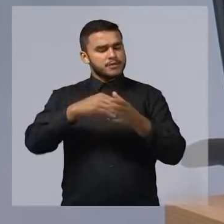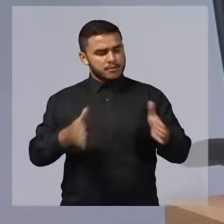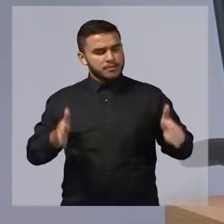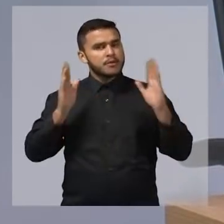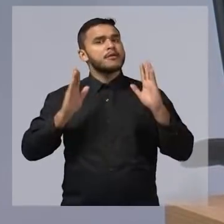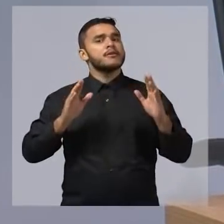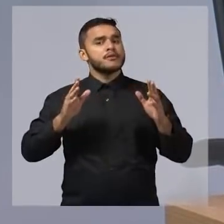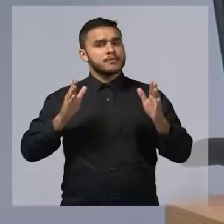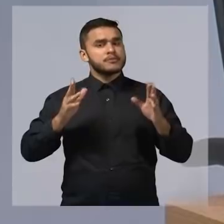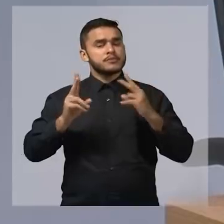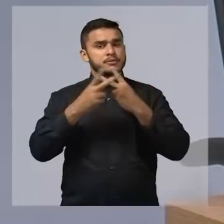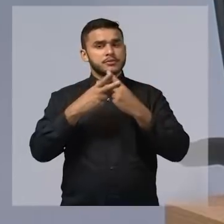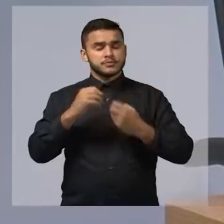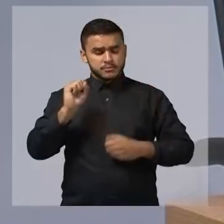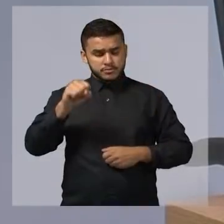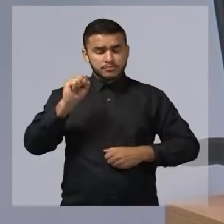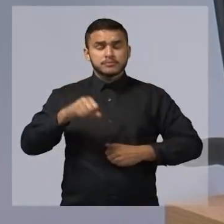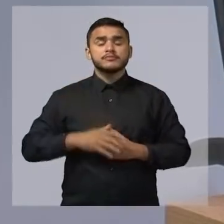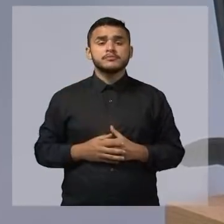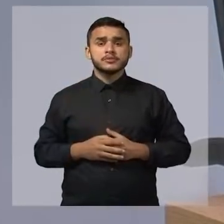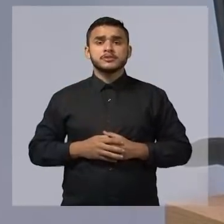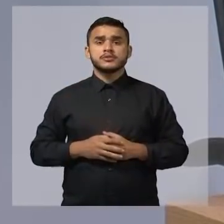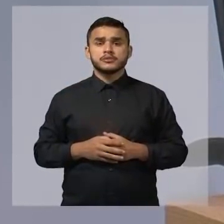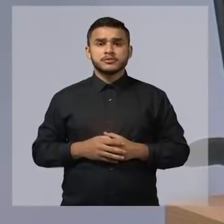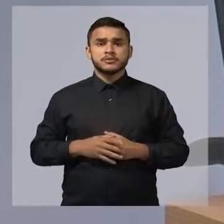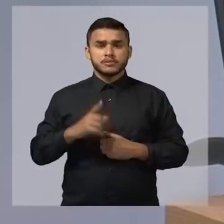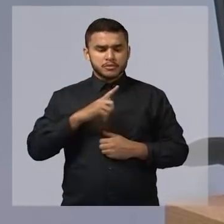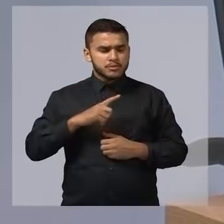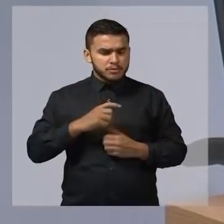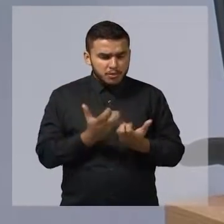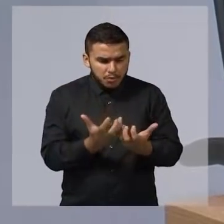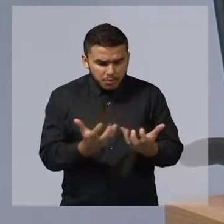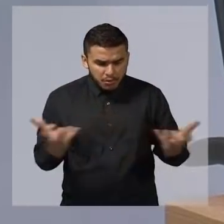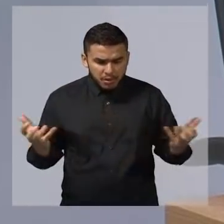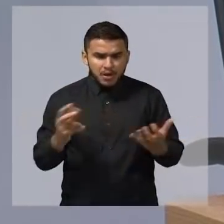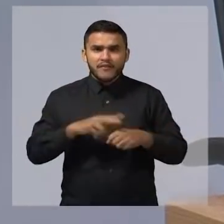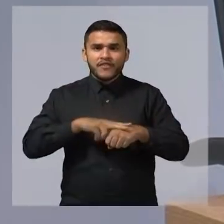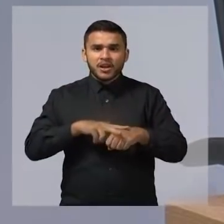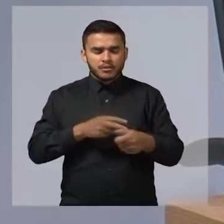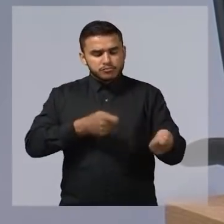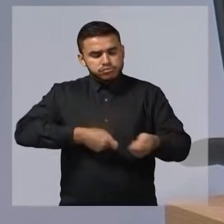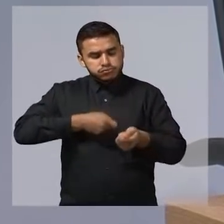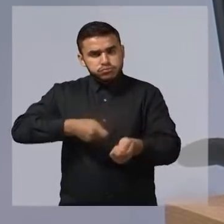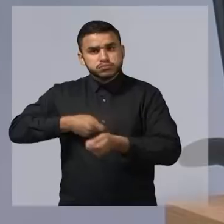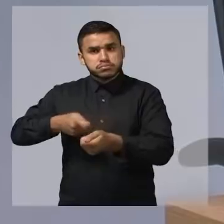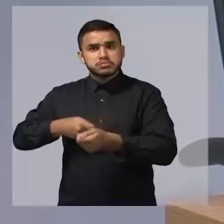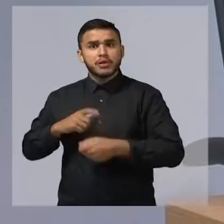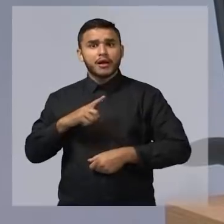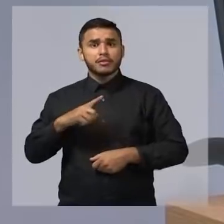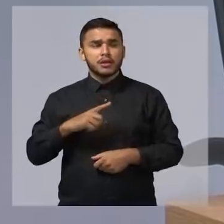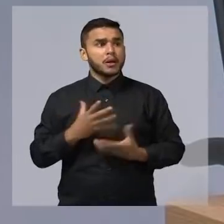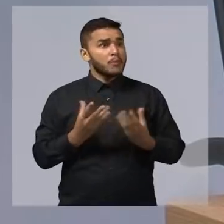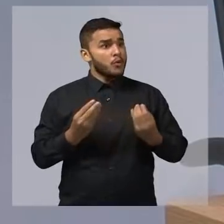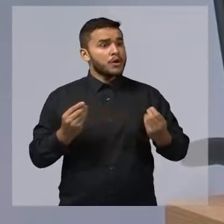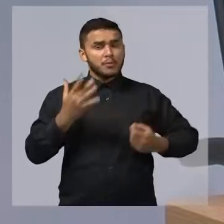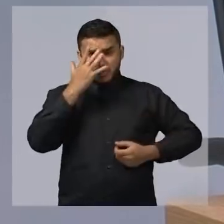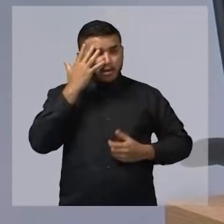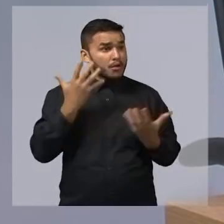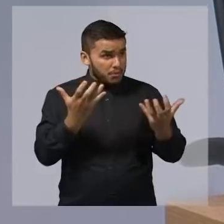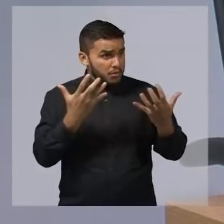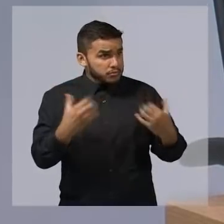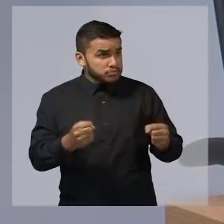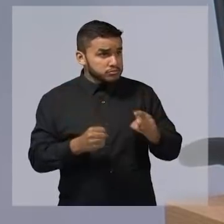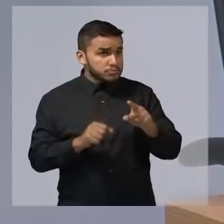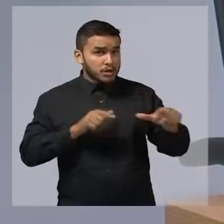indo lá para quê? Fazer capinagem, a capinagem. Então, preciso de uma grande mão de obra e estou colocando lá. Quem realmente quer trabalhar, está trabalhando e